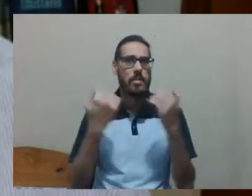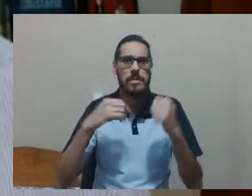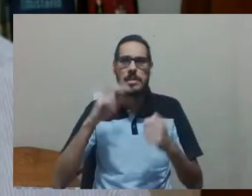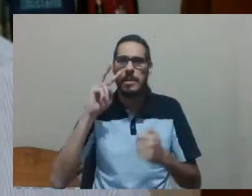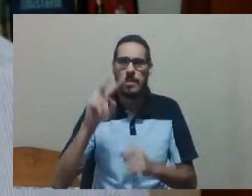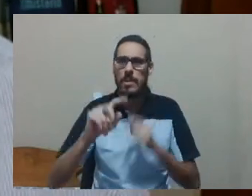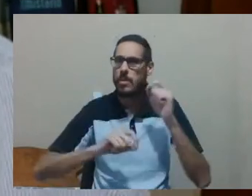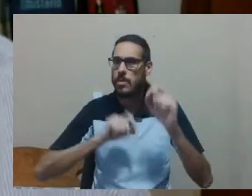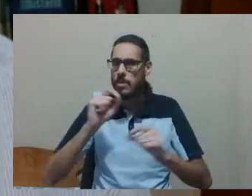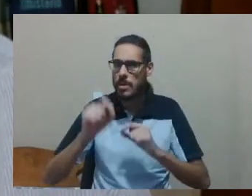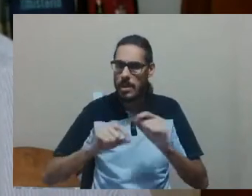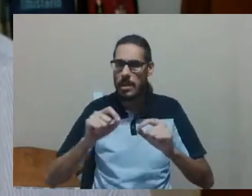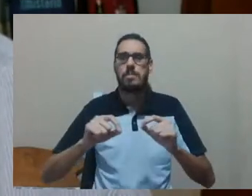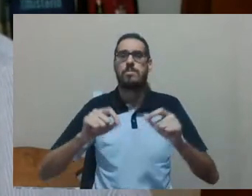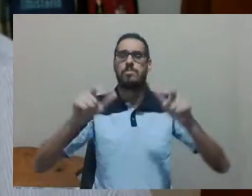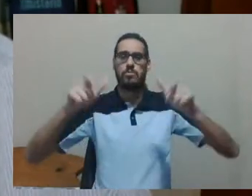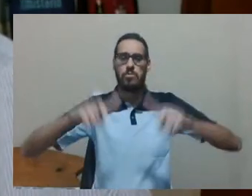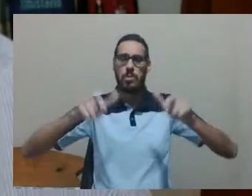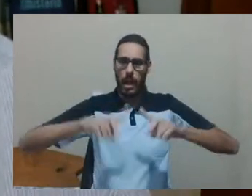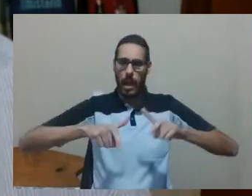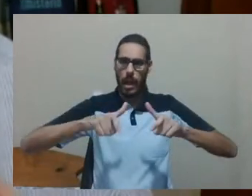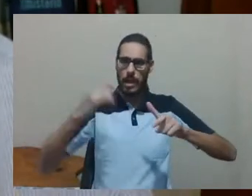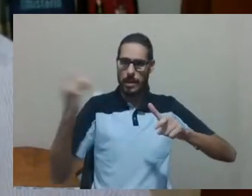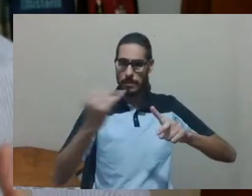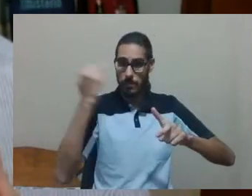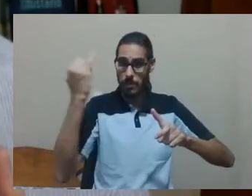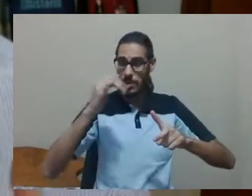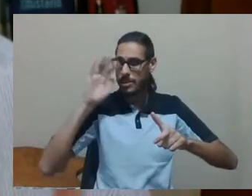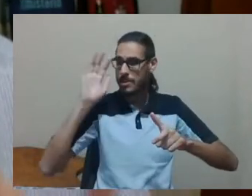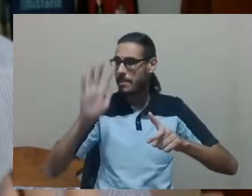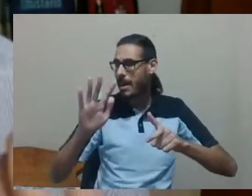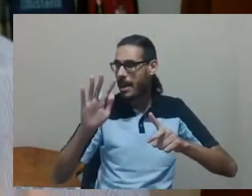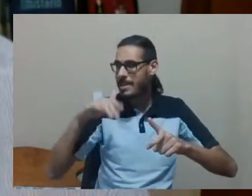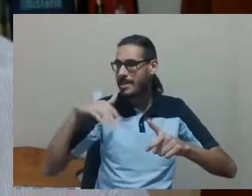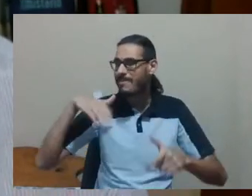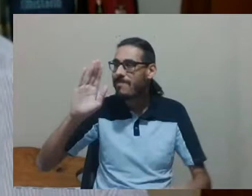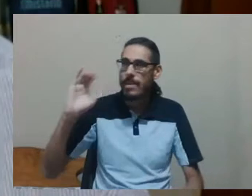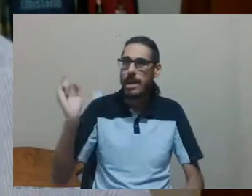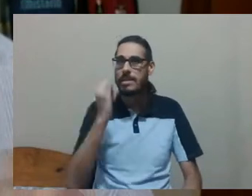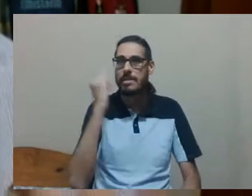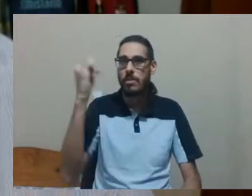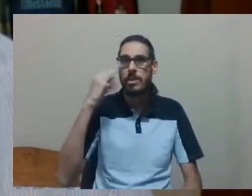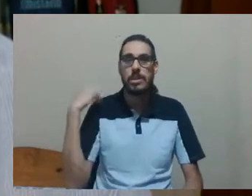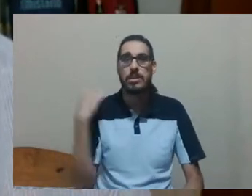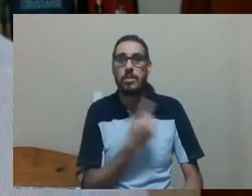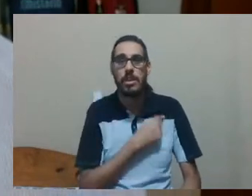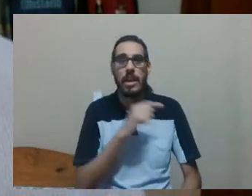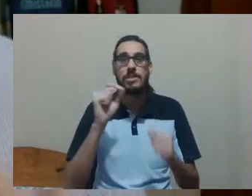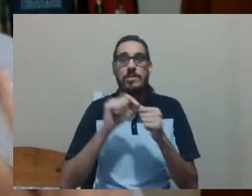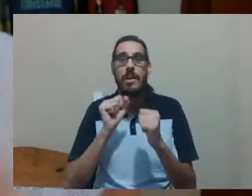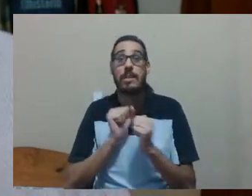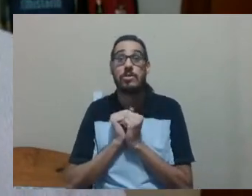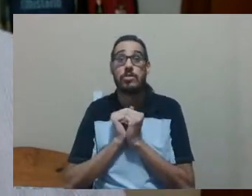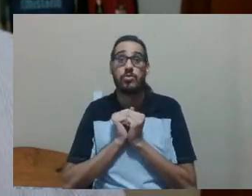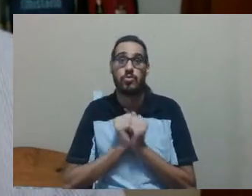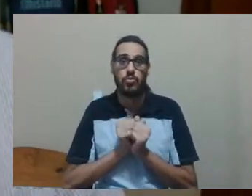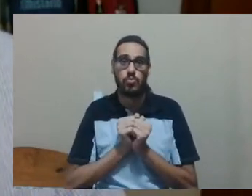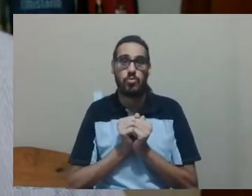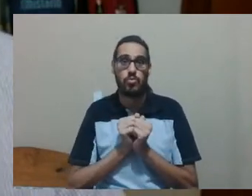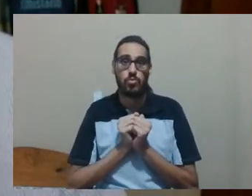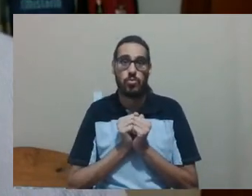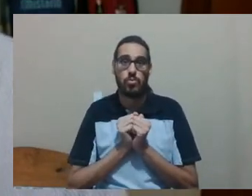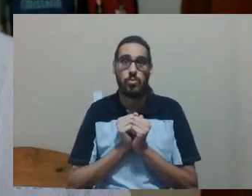estrutura física ela é importante, mas mais importante é aquilo que a gente faz junto, que é justamente facilitar